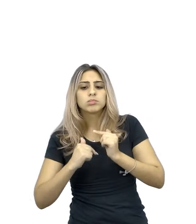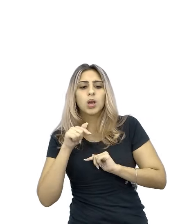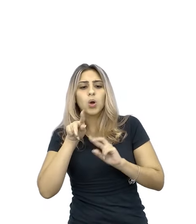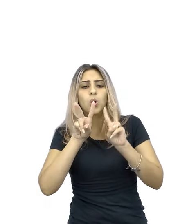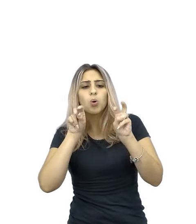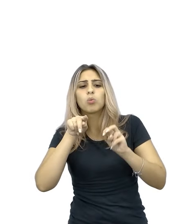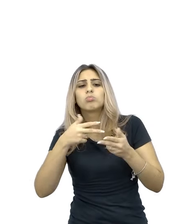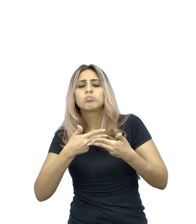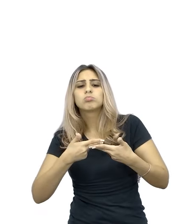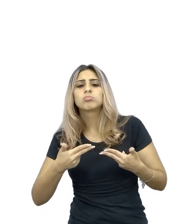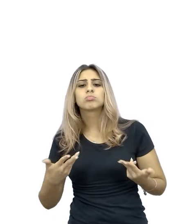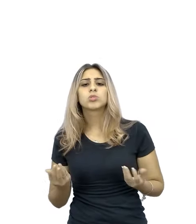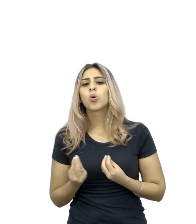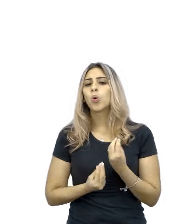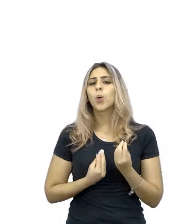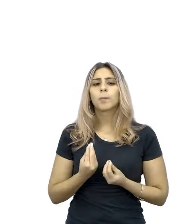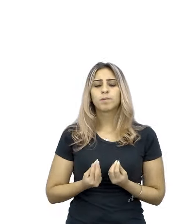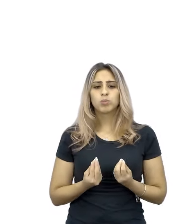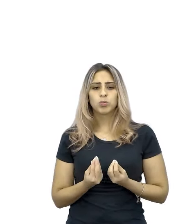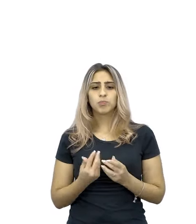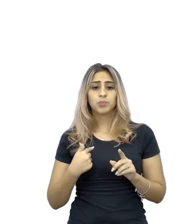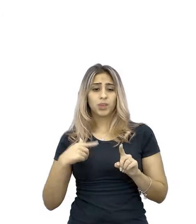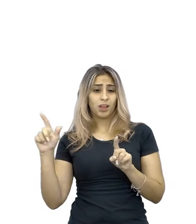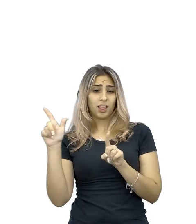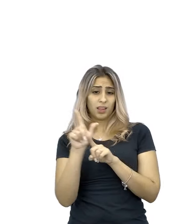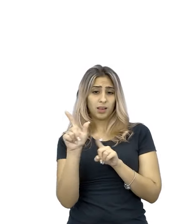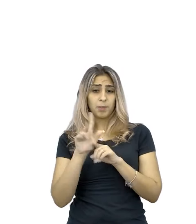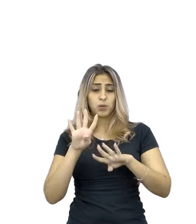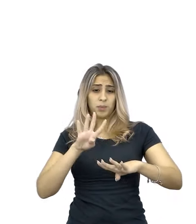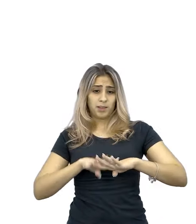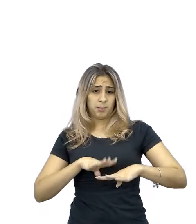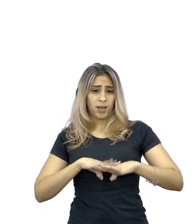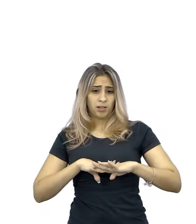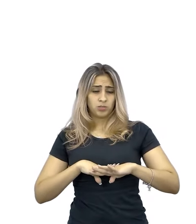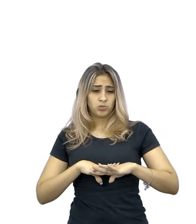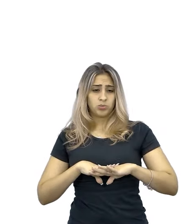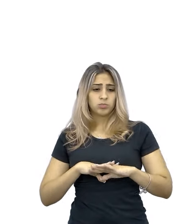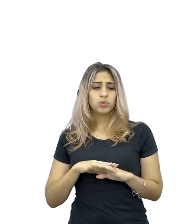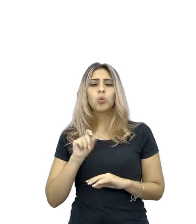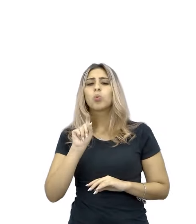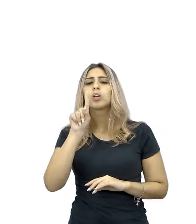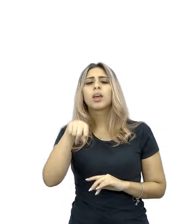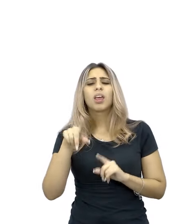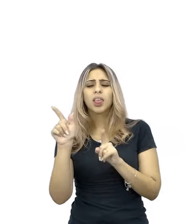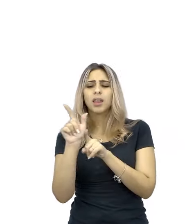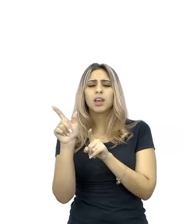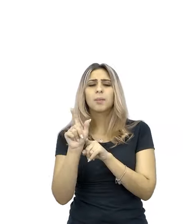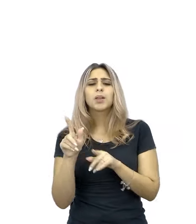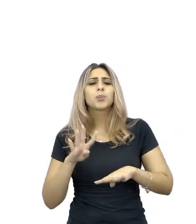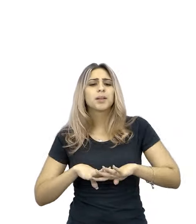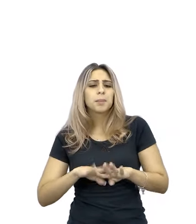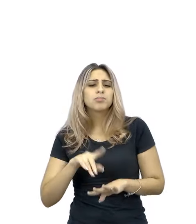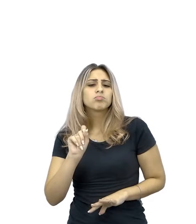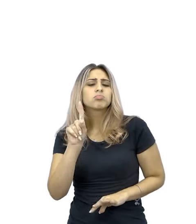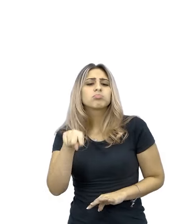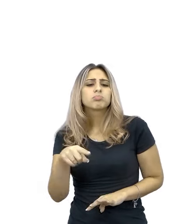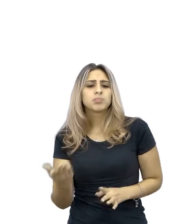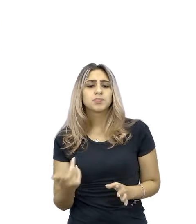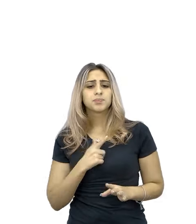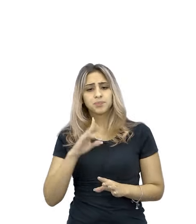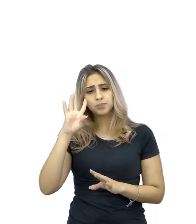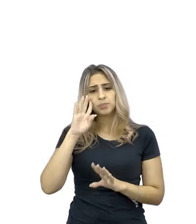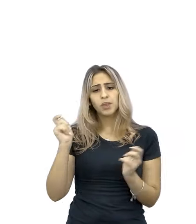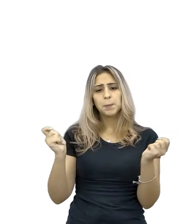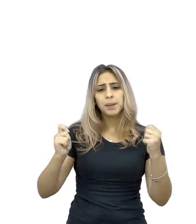esse aspecto? Então, nós vamos trabalhar com o aspecto do letramento matemático. O que é o letramento matemático? Como definimos as